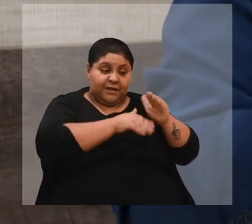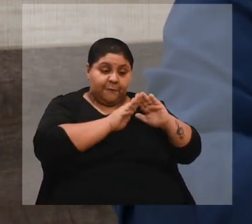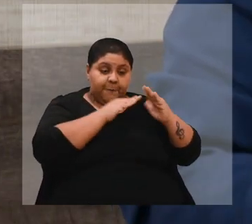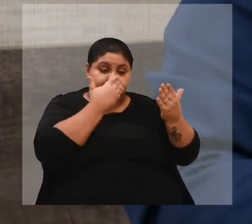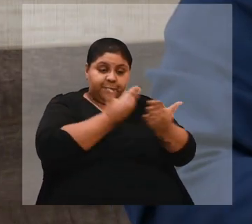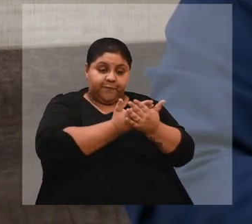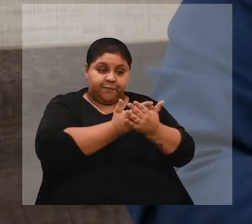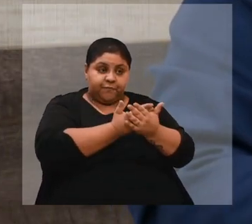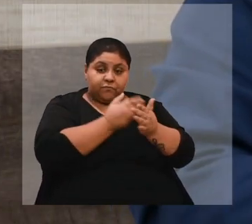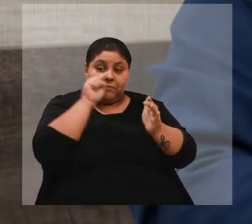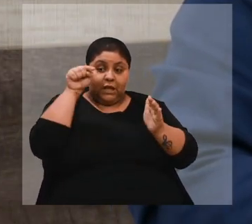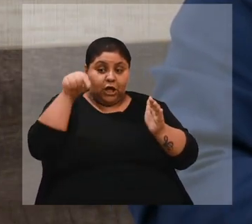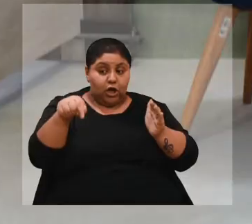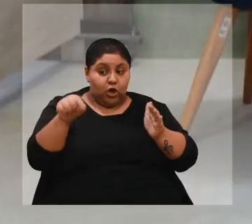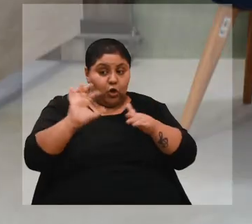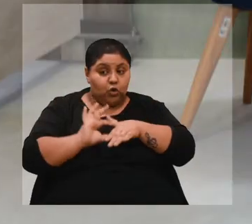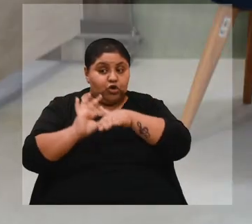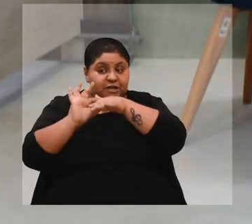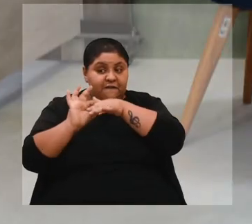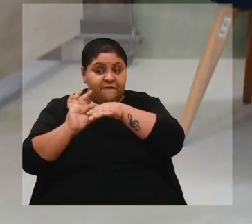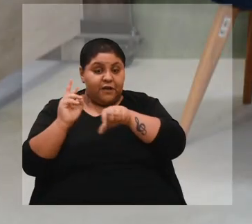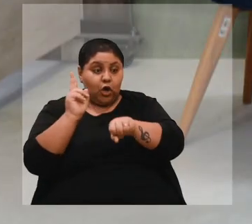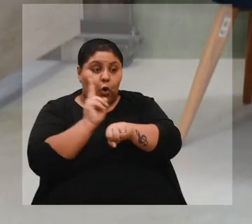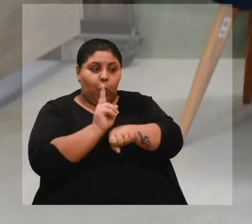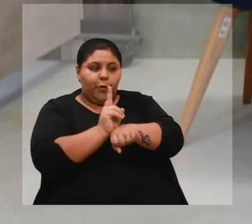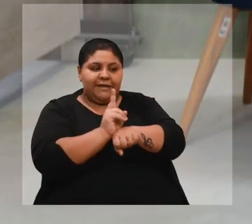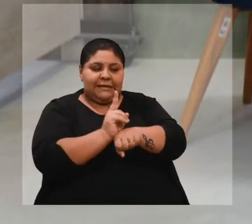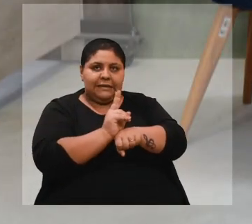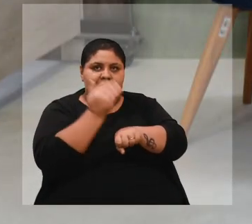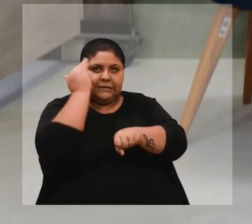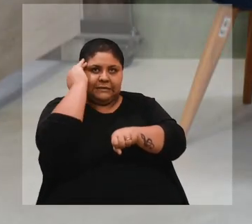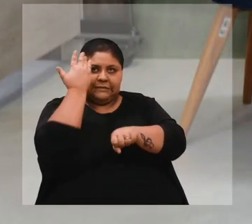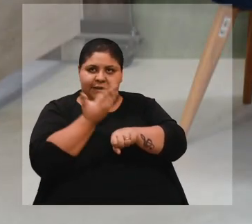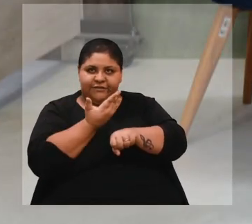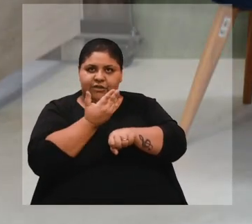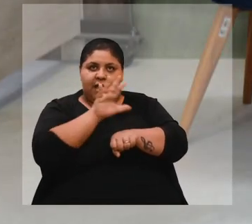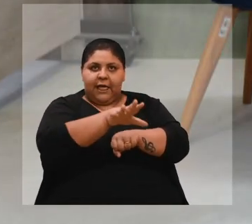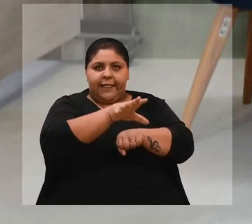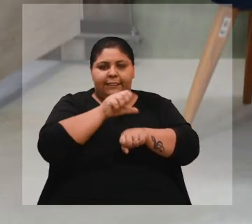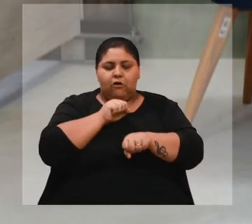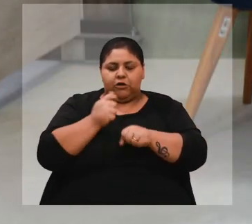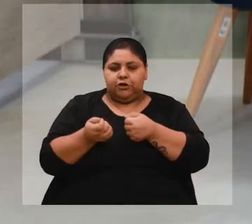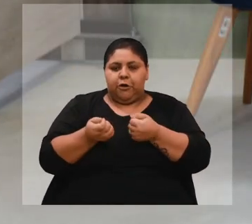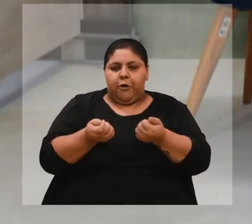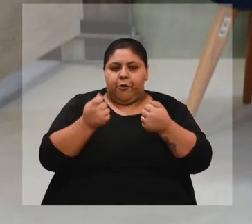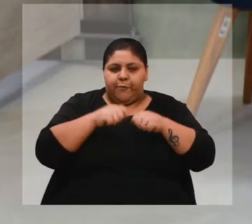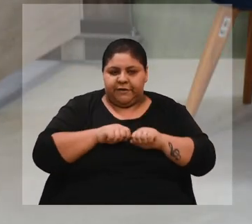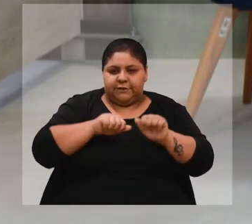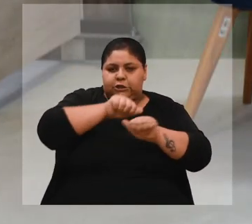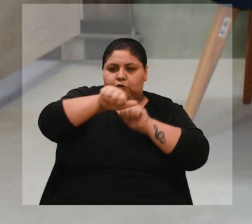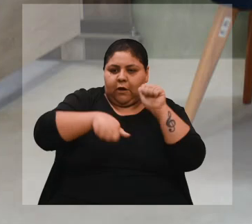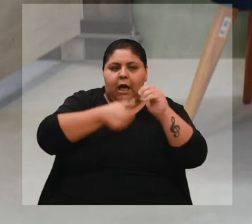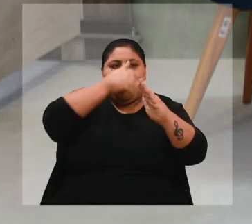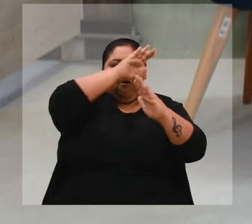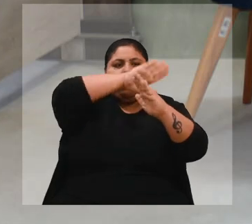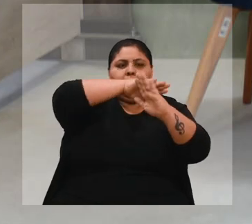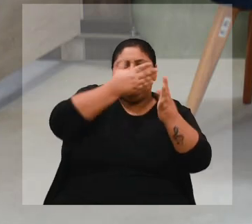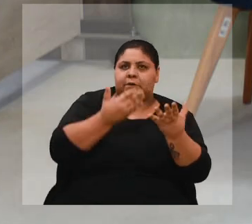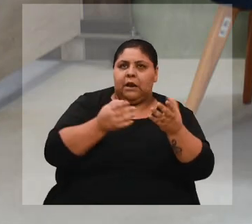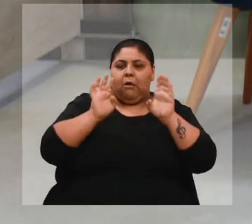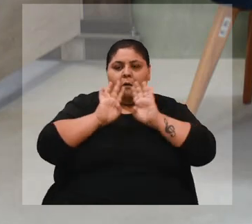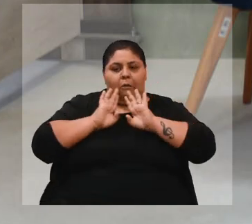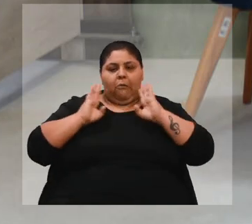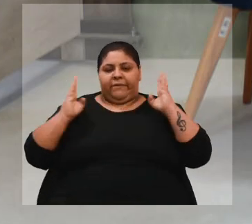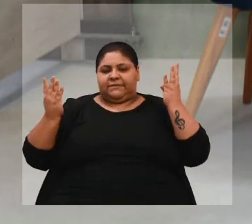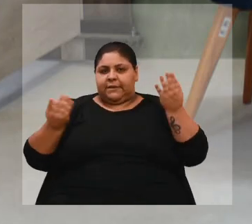escola onde a empresa do patrão dele cuida, ajuda. Então, Adote uma Escola é isso, precisa trocar um telhado, precisa